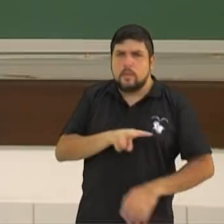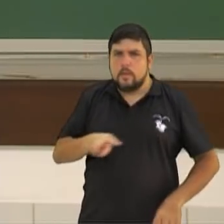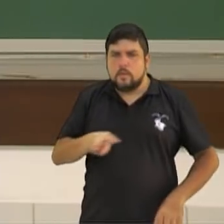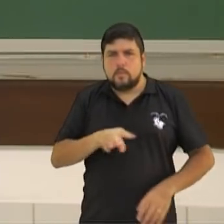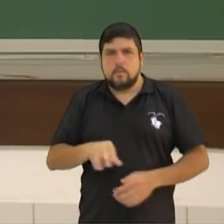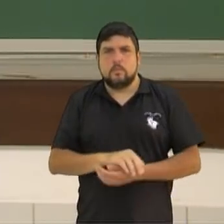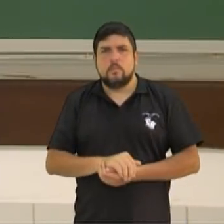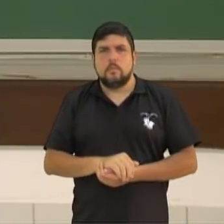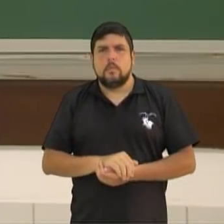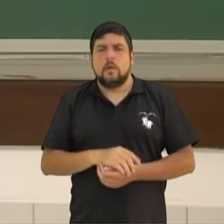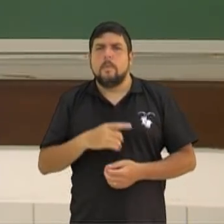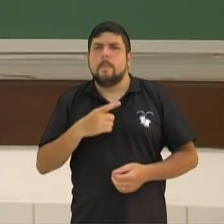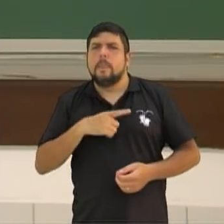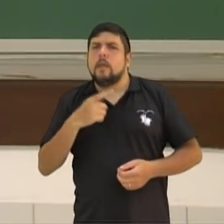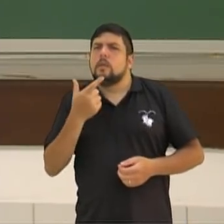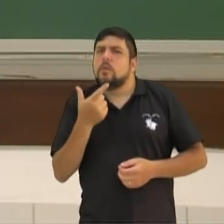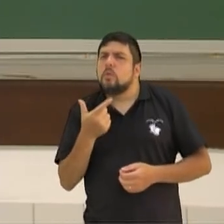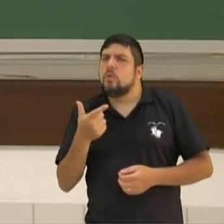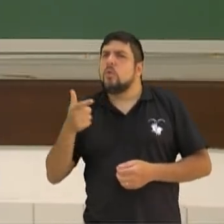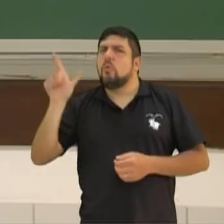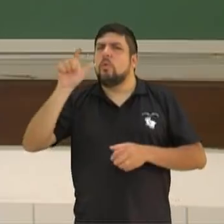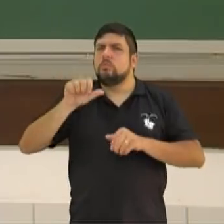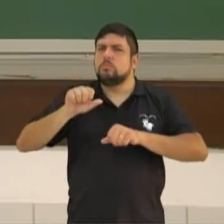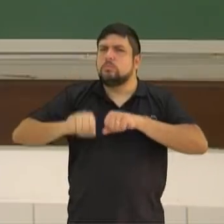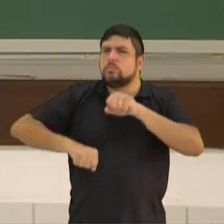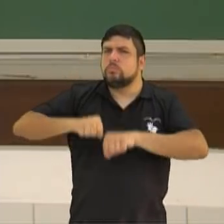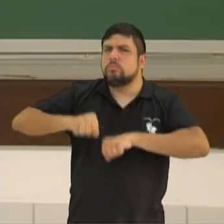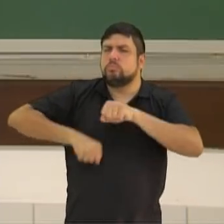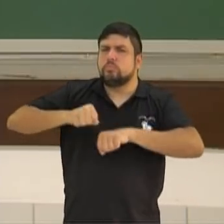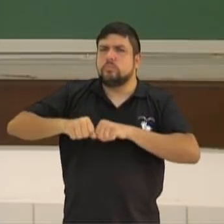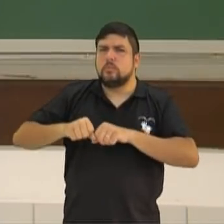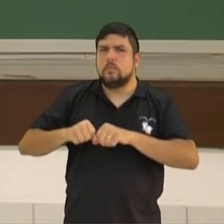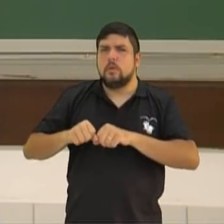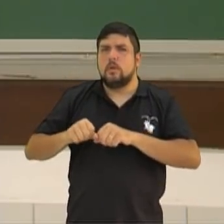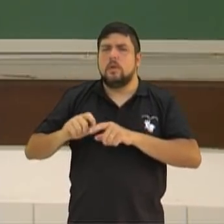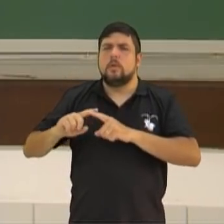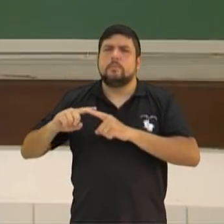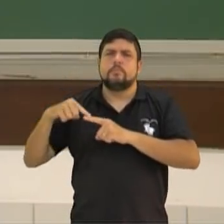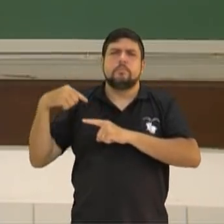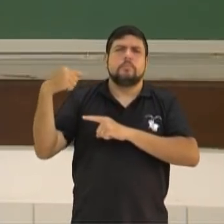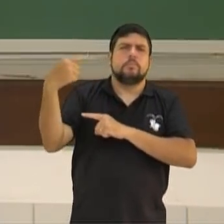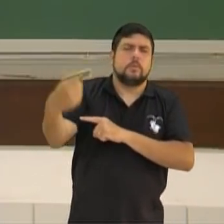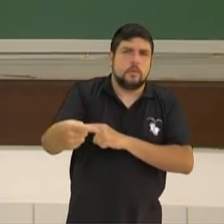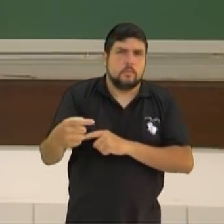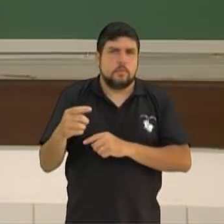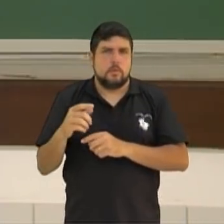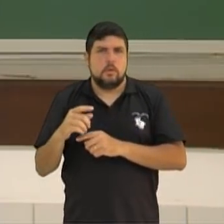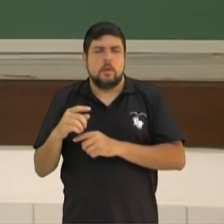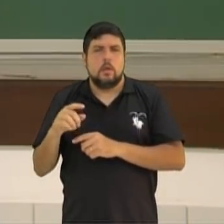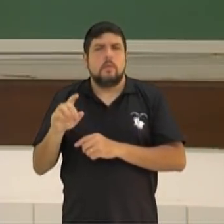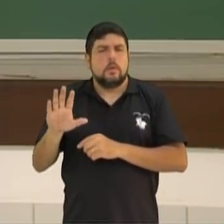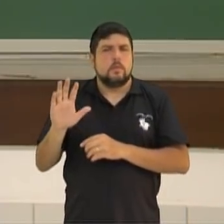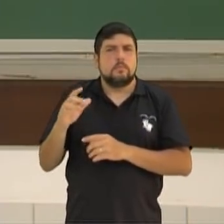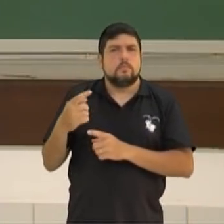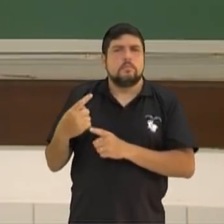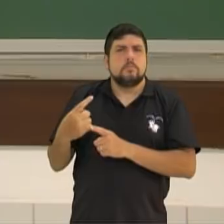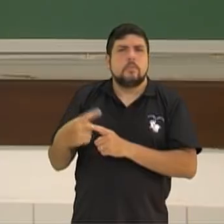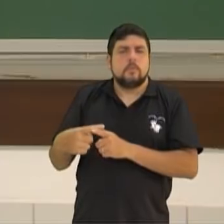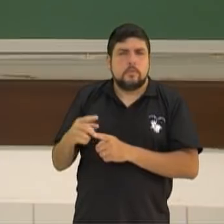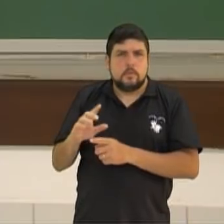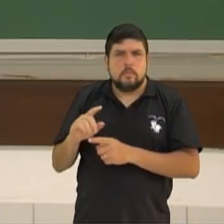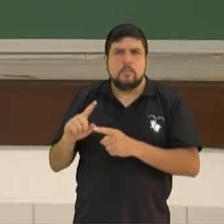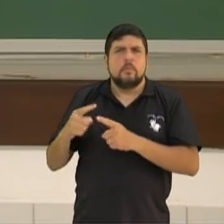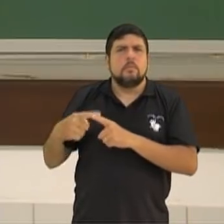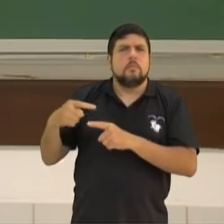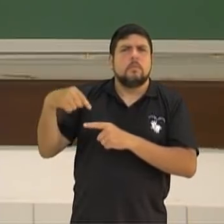outro ciclismo, o mountain bike, mas que a gente deixaria para ver numa outra aula. Por quê? Porque eu já sabia que nós